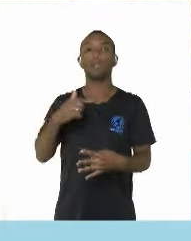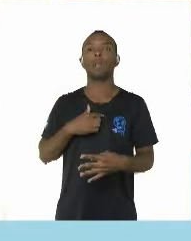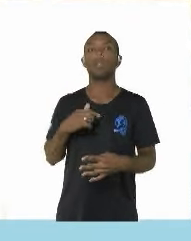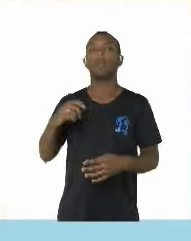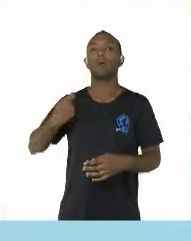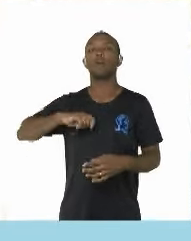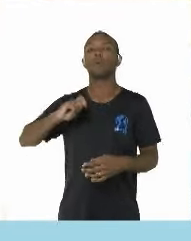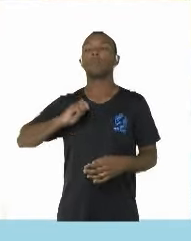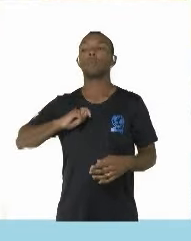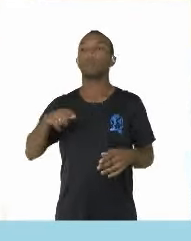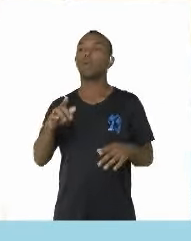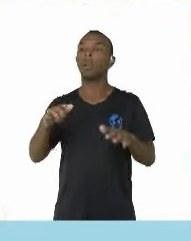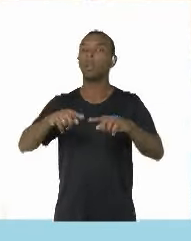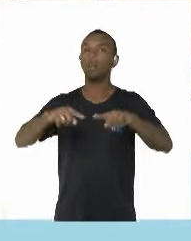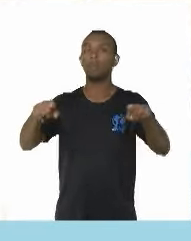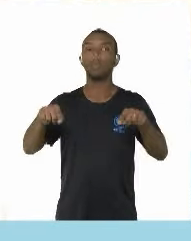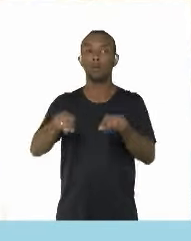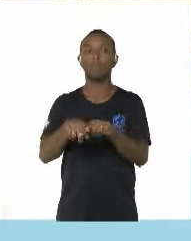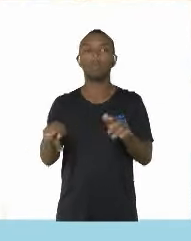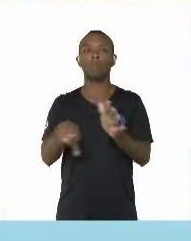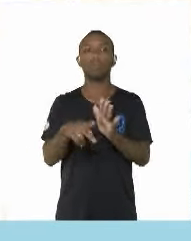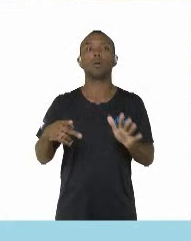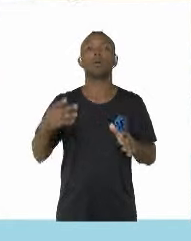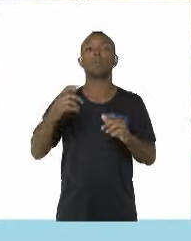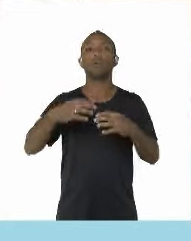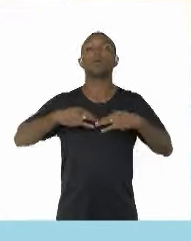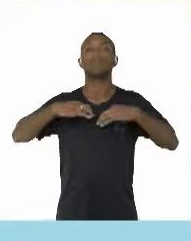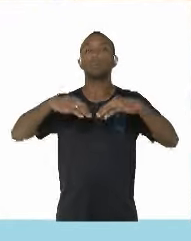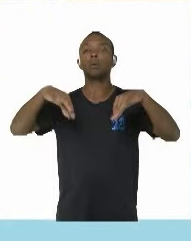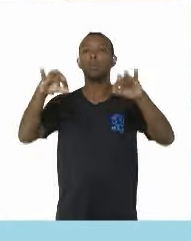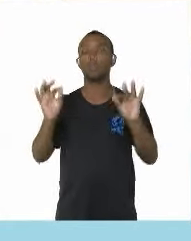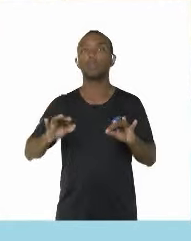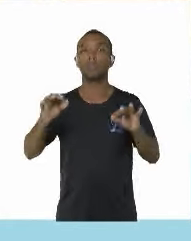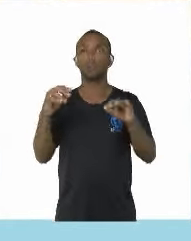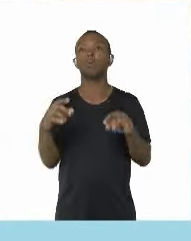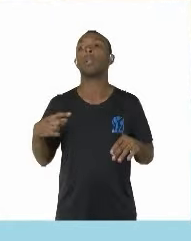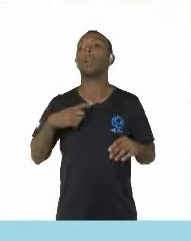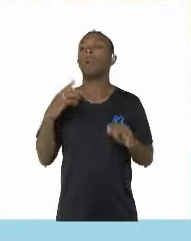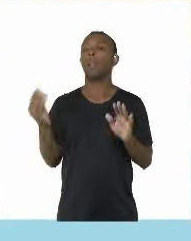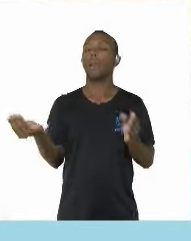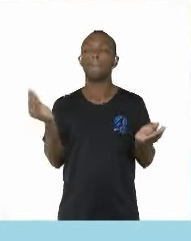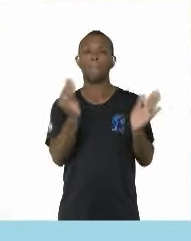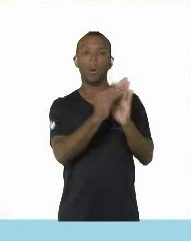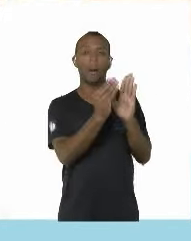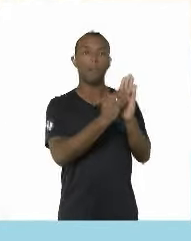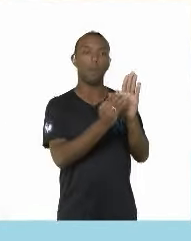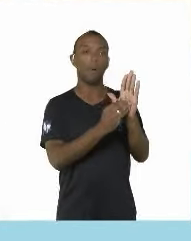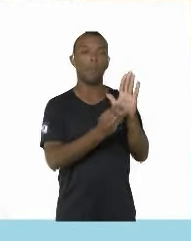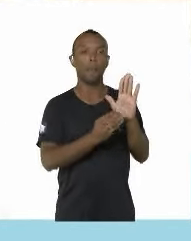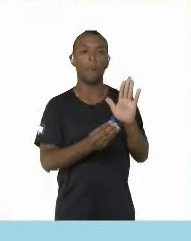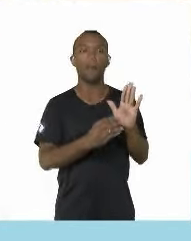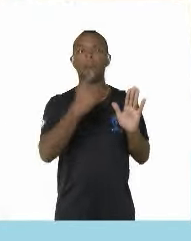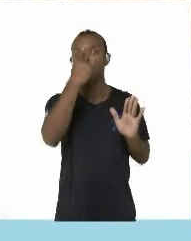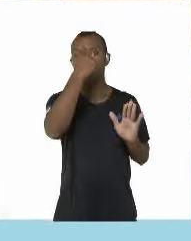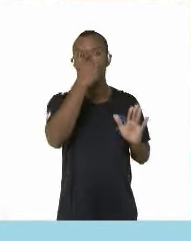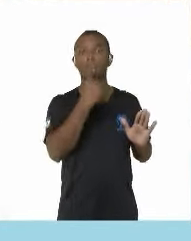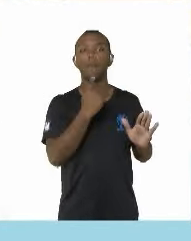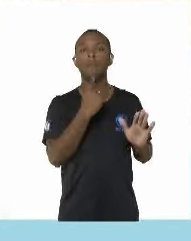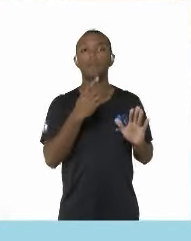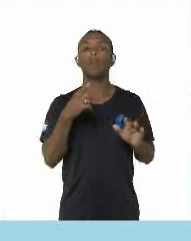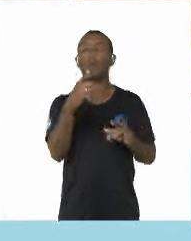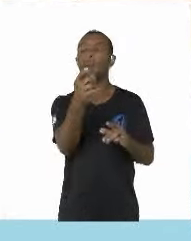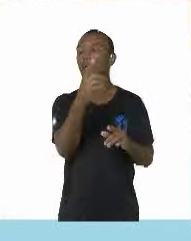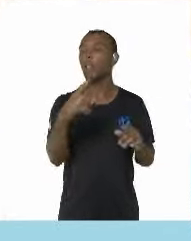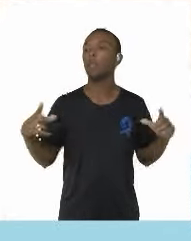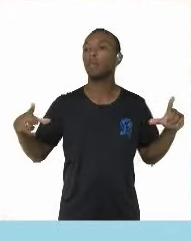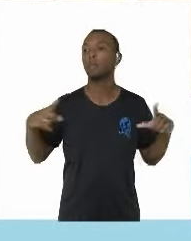É um estúdio de estamparia e ela também tem produtos. E ela postou essas imagens, que foi uma coleção que ela fez com inteligência